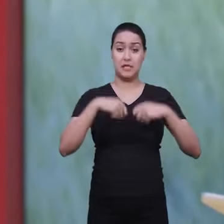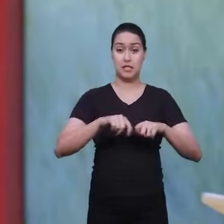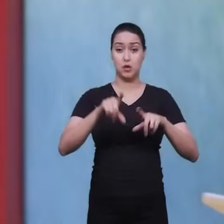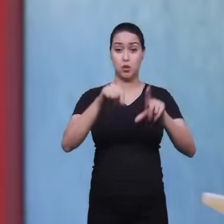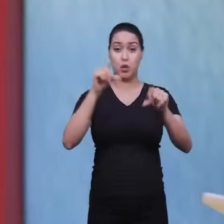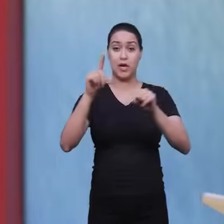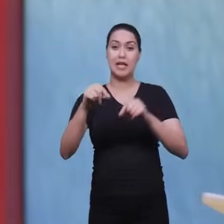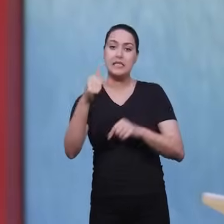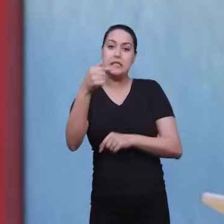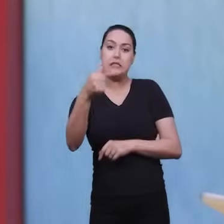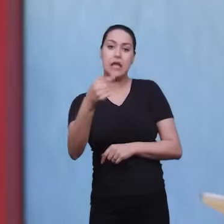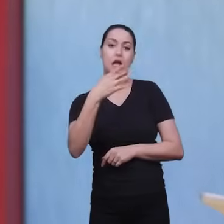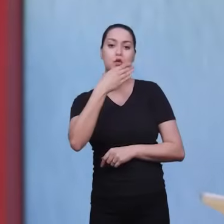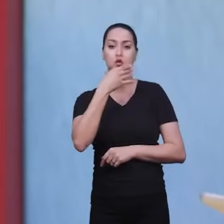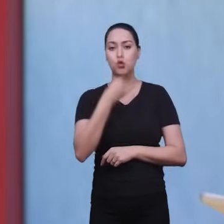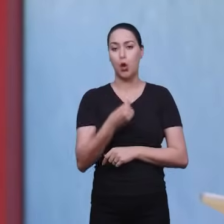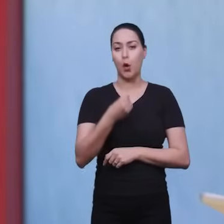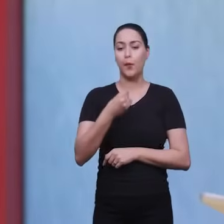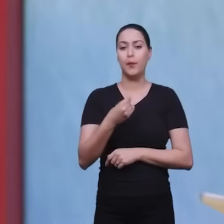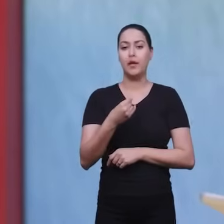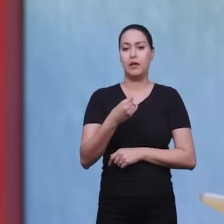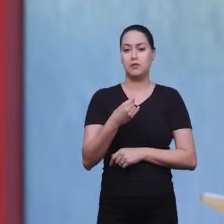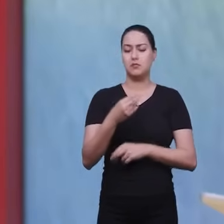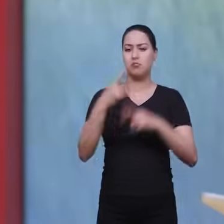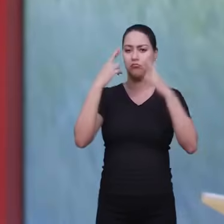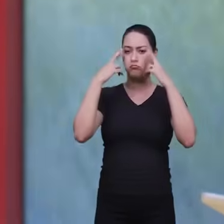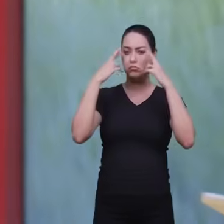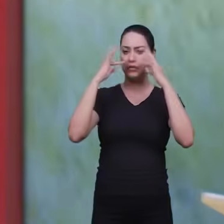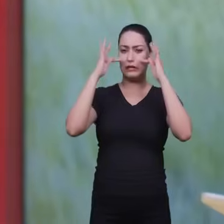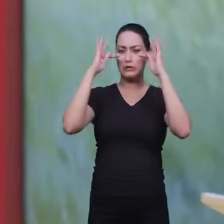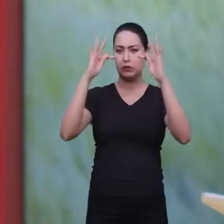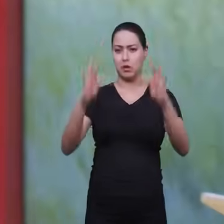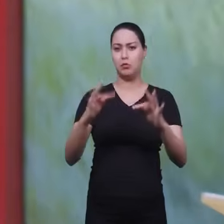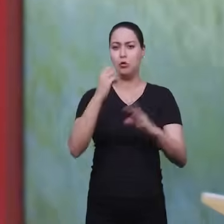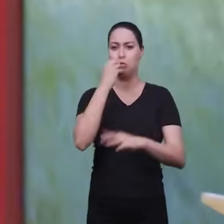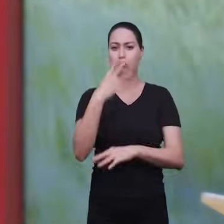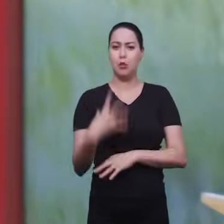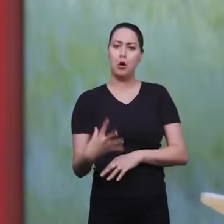sete varões de boa reputação Cheio de Espírito Santo